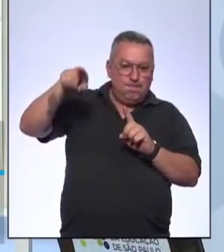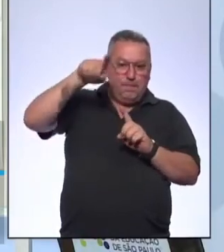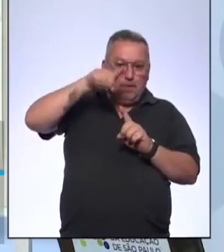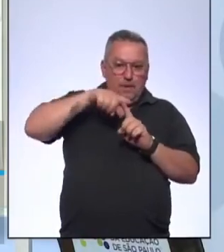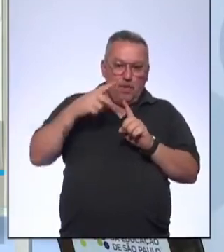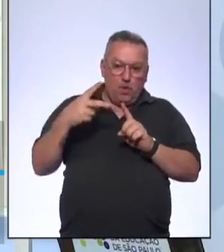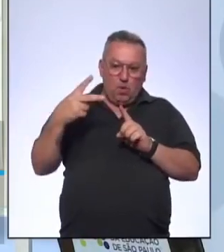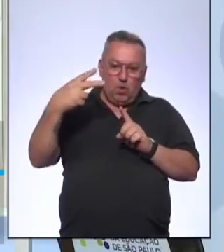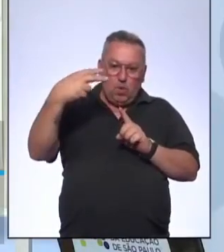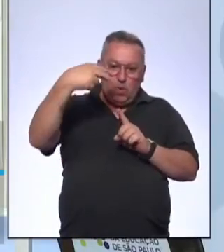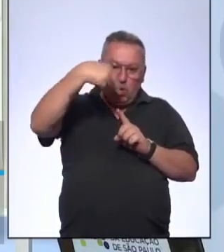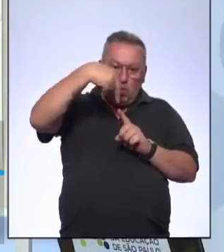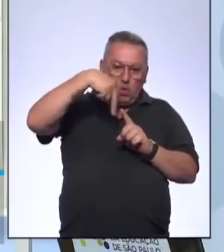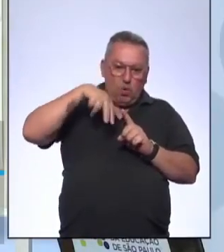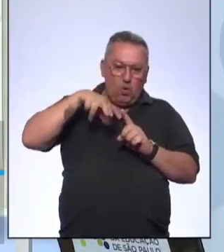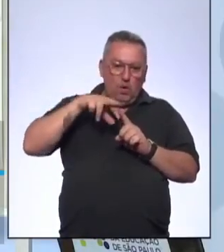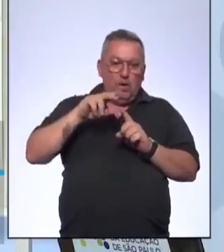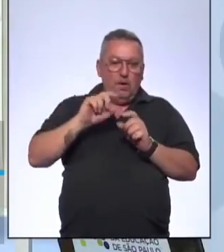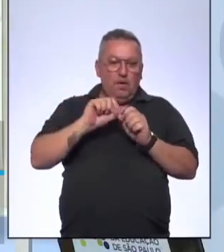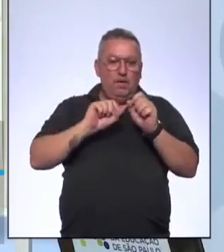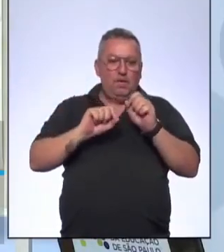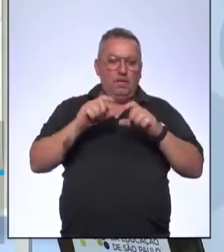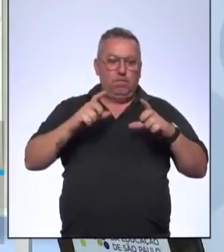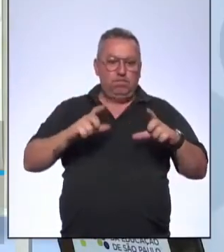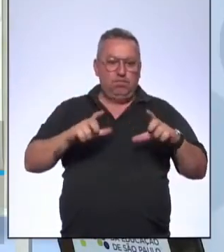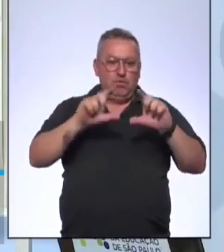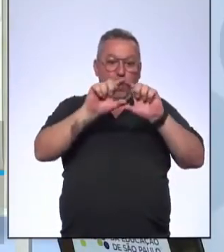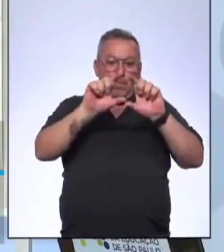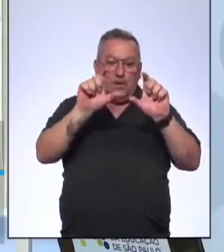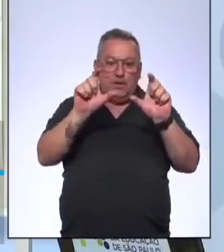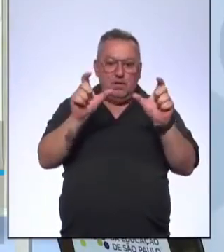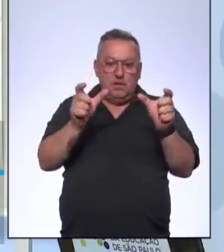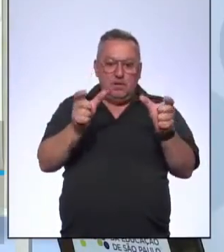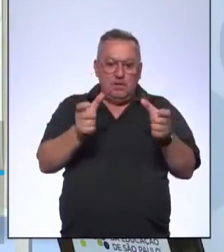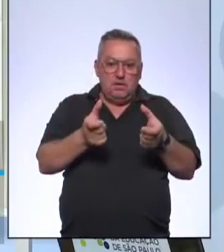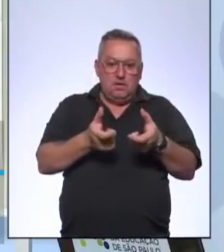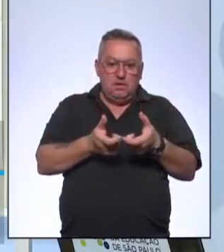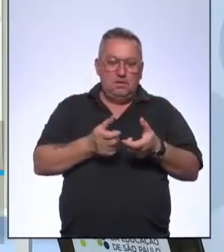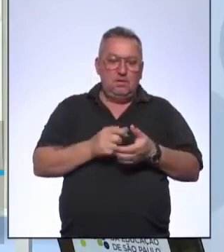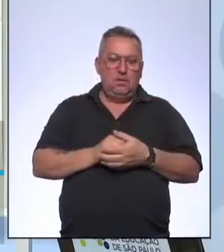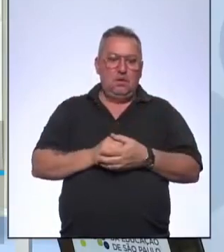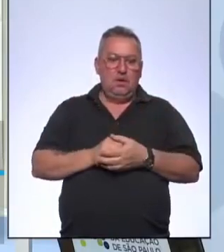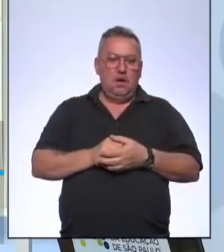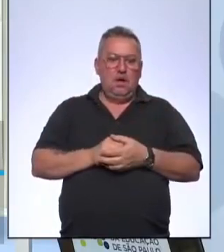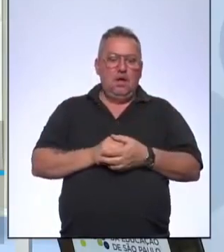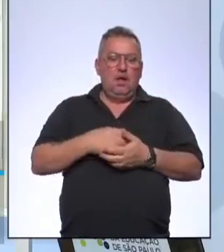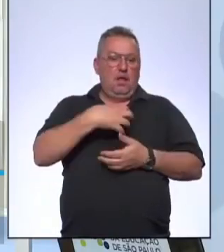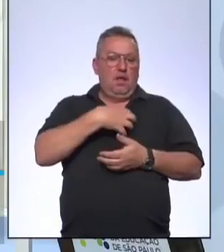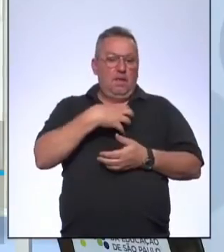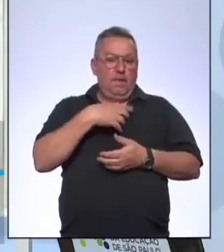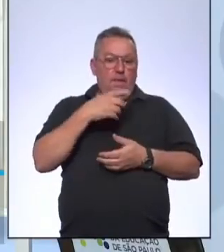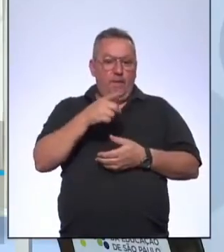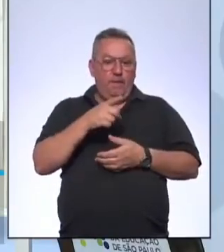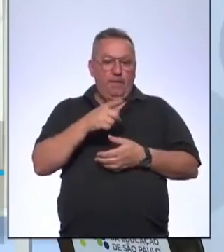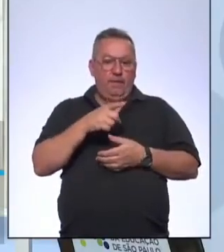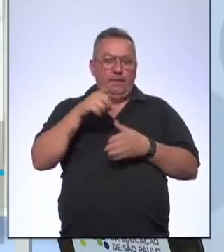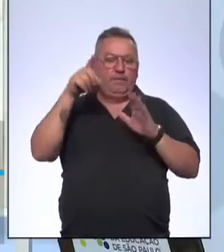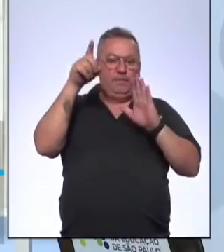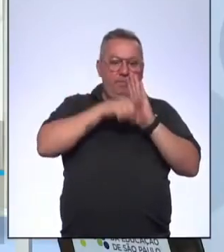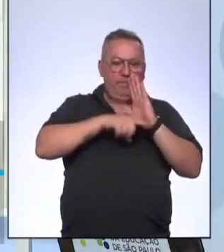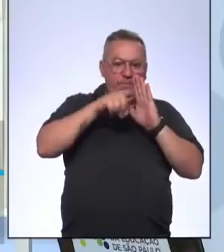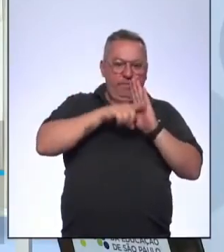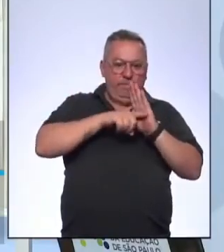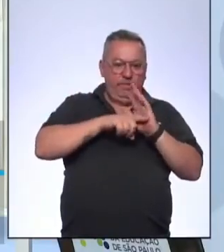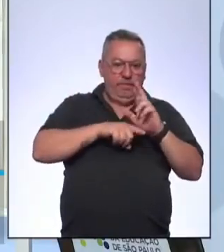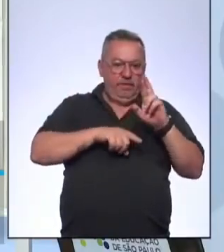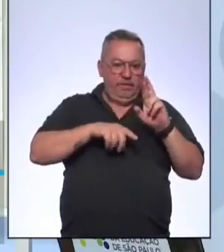parte de dentro, furou, tirou, né? Você ficou com aquela parte só de fora. Então essa é uma das formas, subtraindo, no